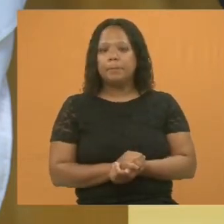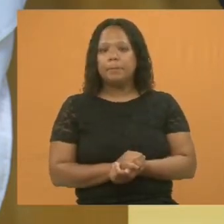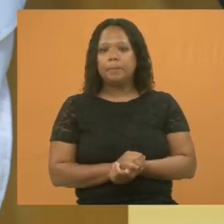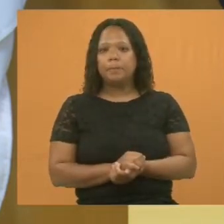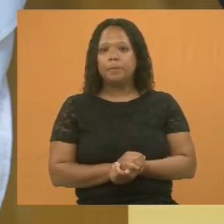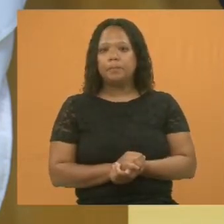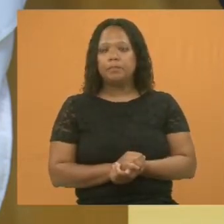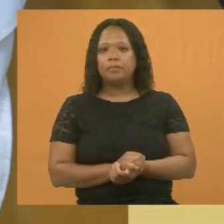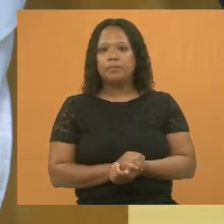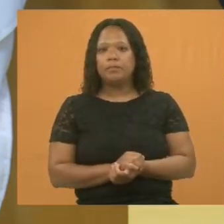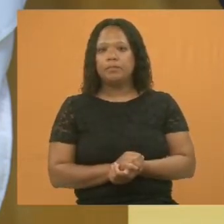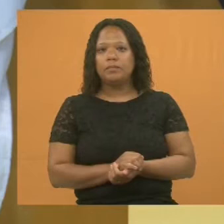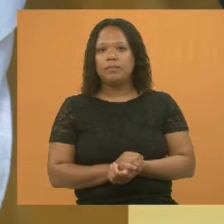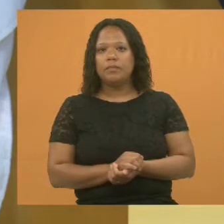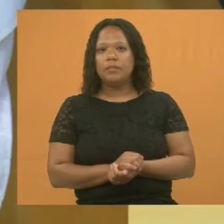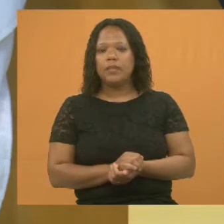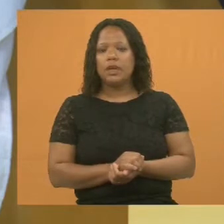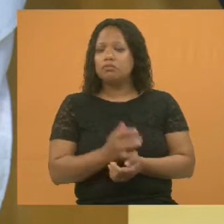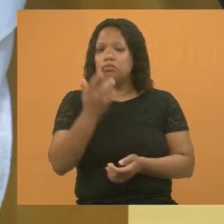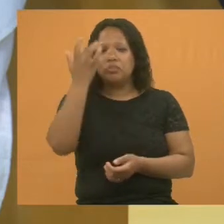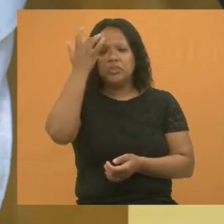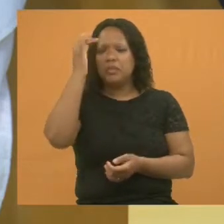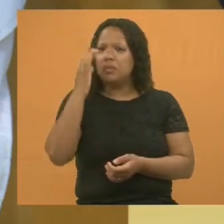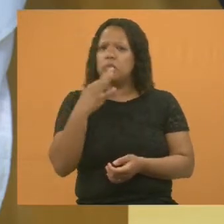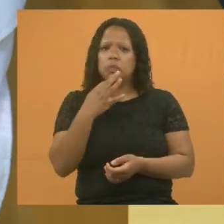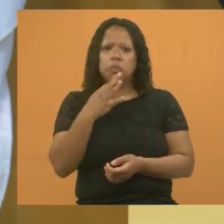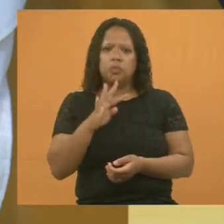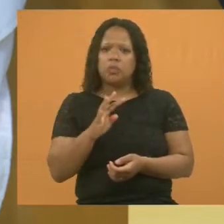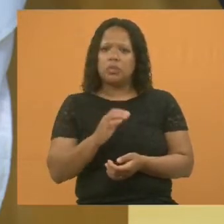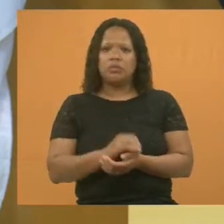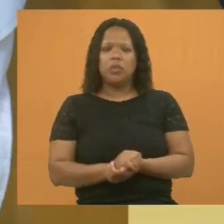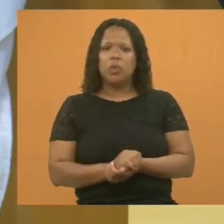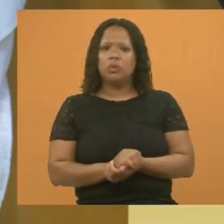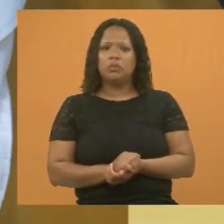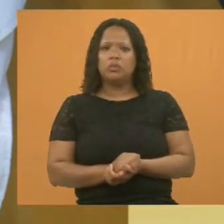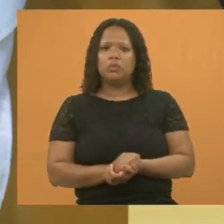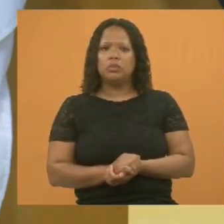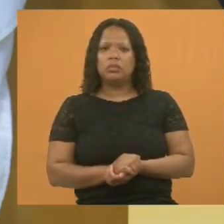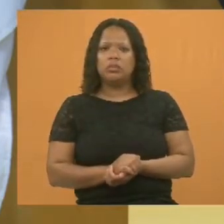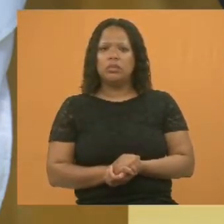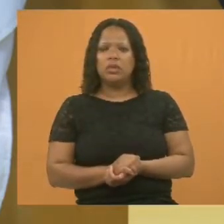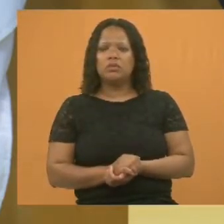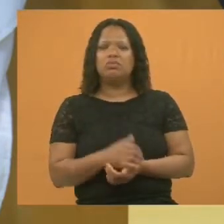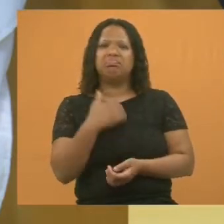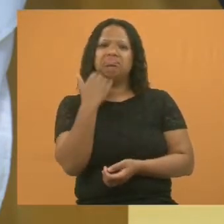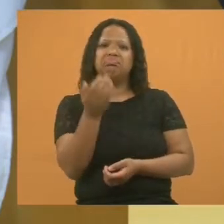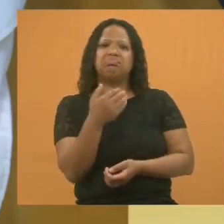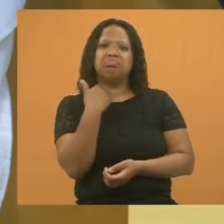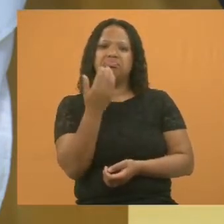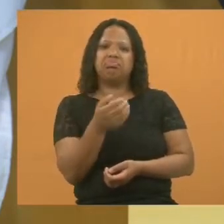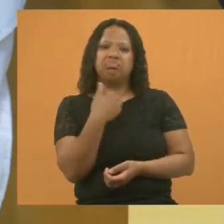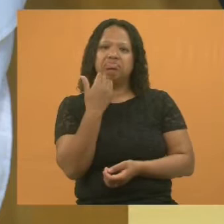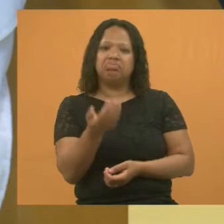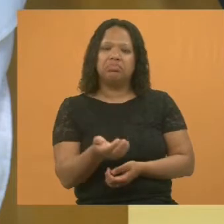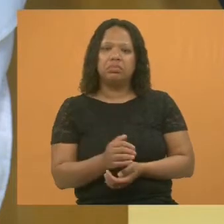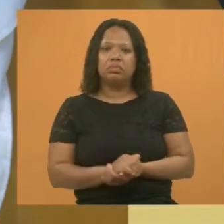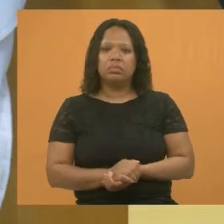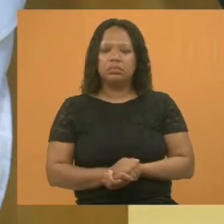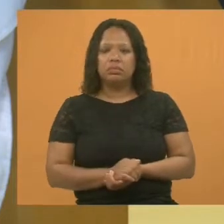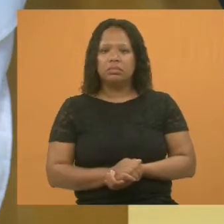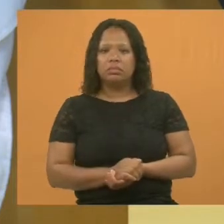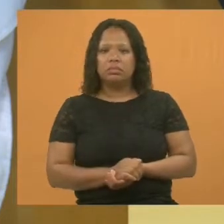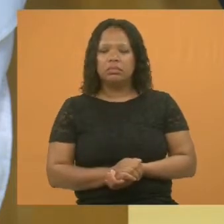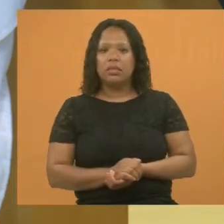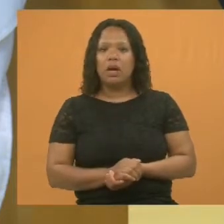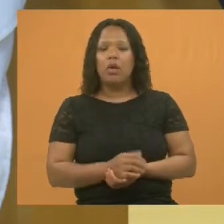Não há realmente um conhecimento exato disso. Tudo está deixado para acontecer naturalmente. Foi então